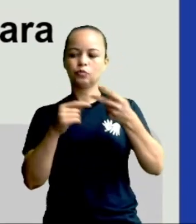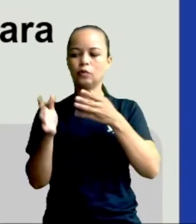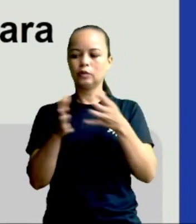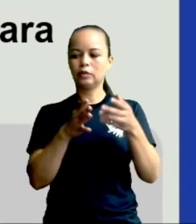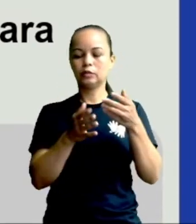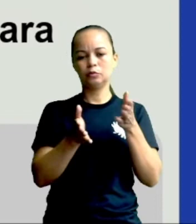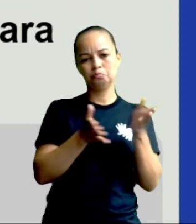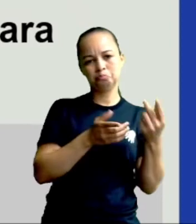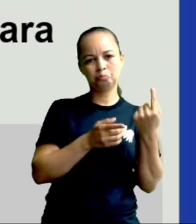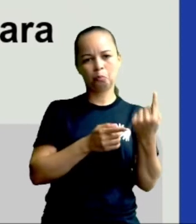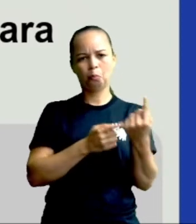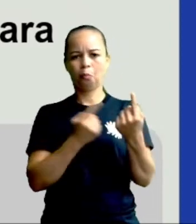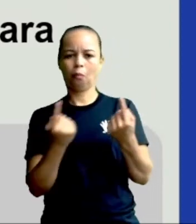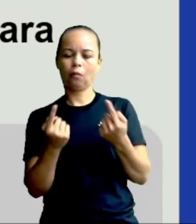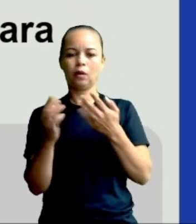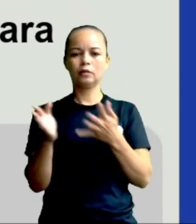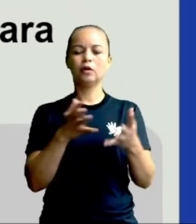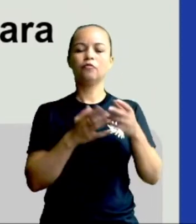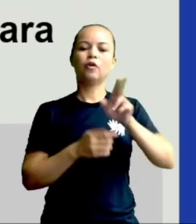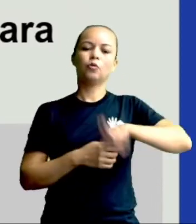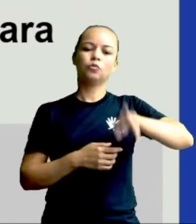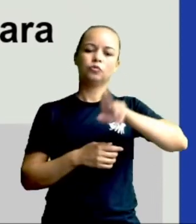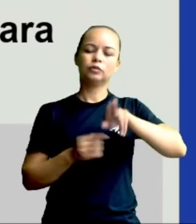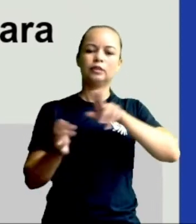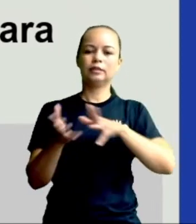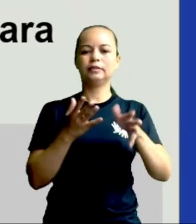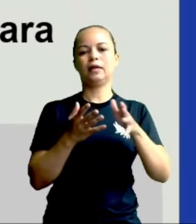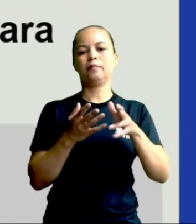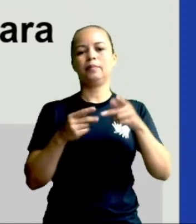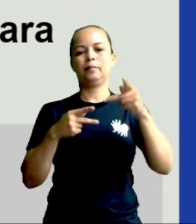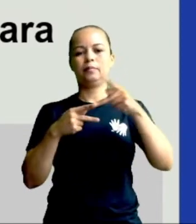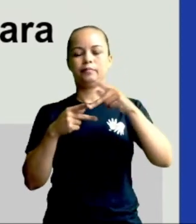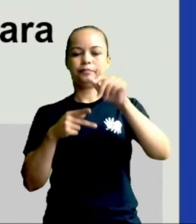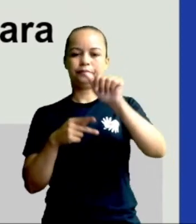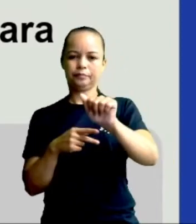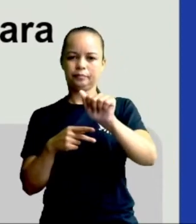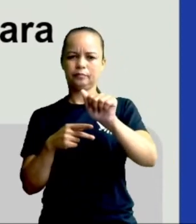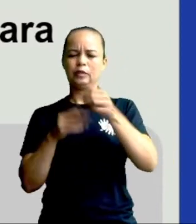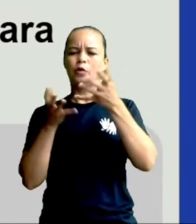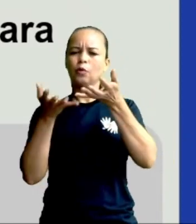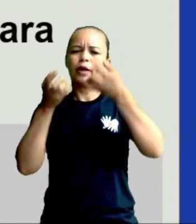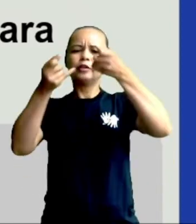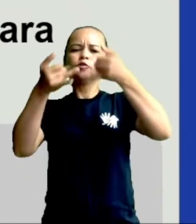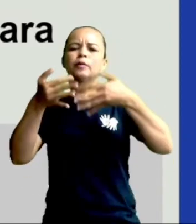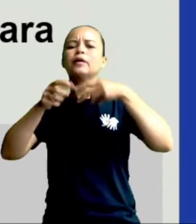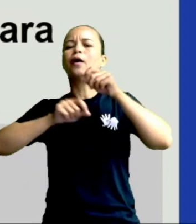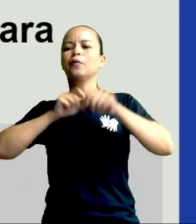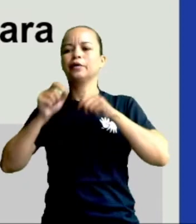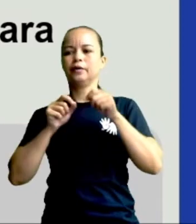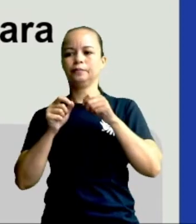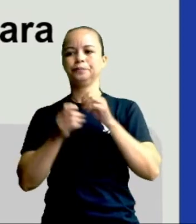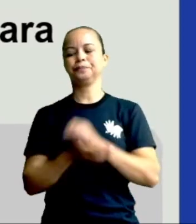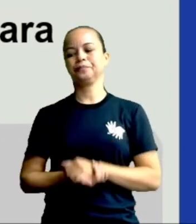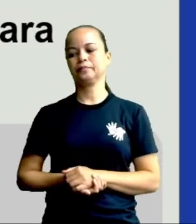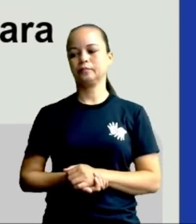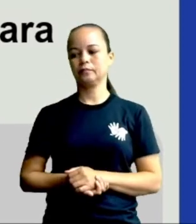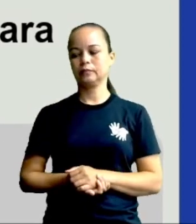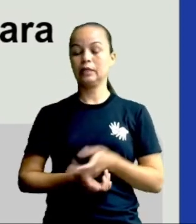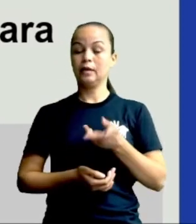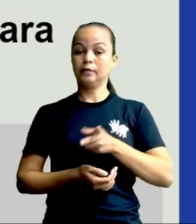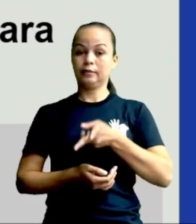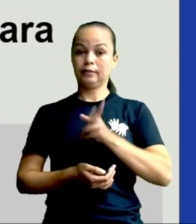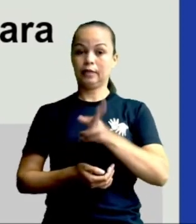outro nós vamos utilizar a preposição a O que é que eu estou querendo dizer com isso tá